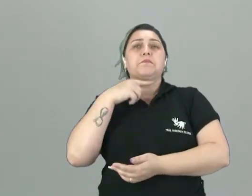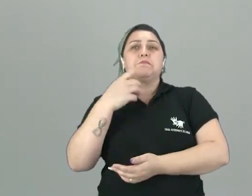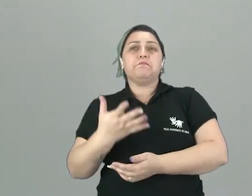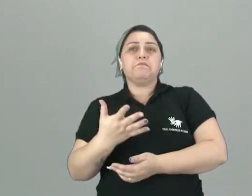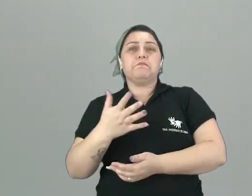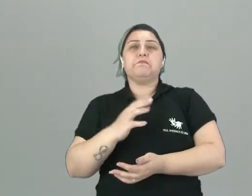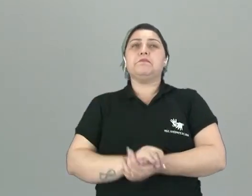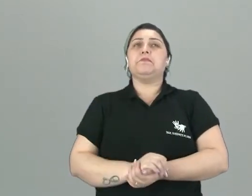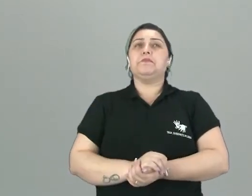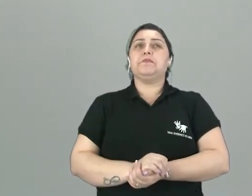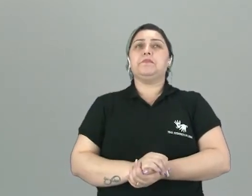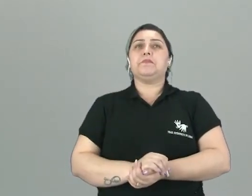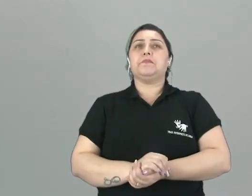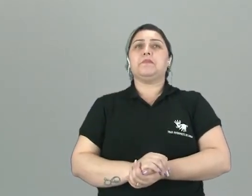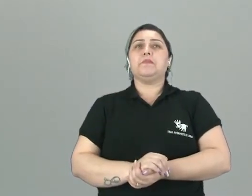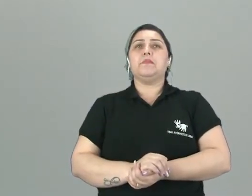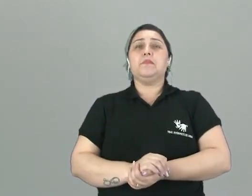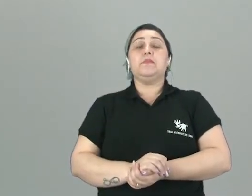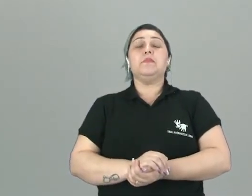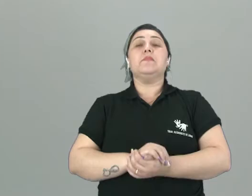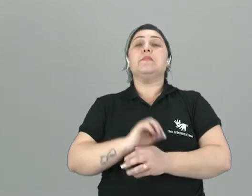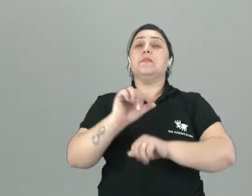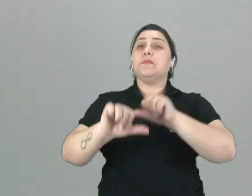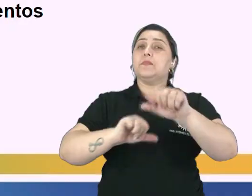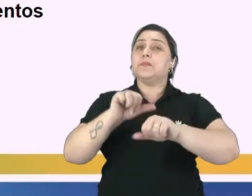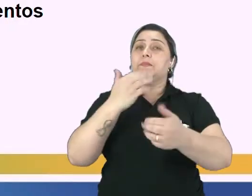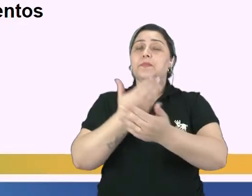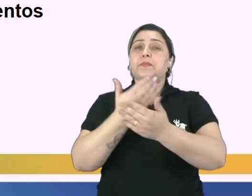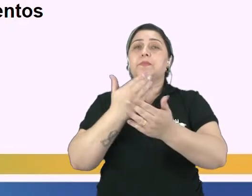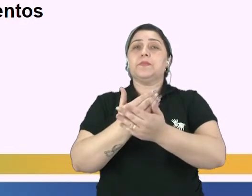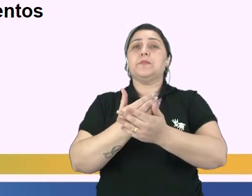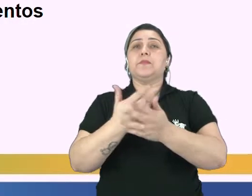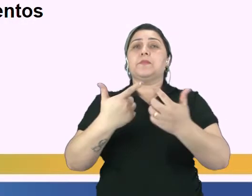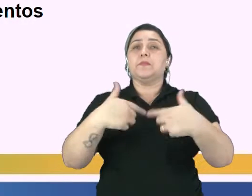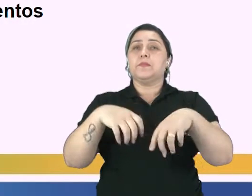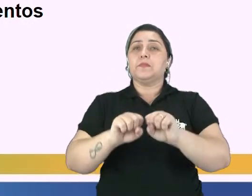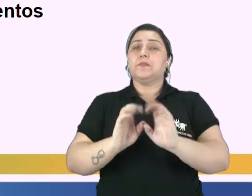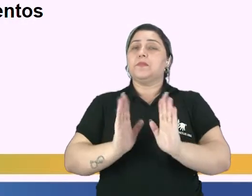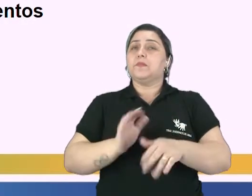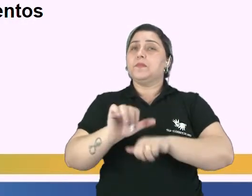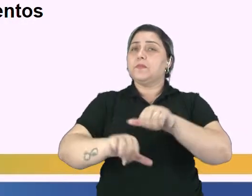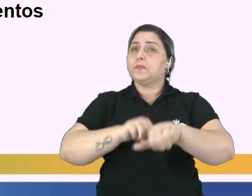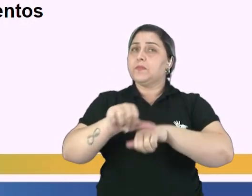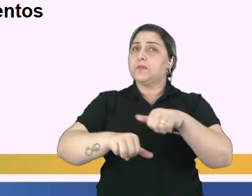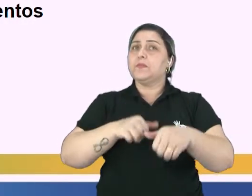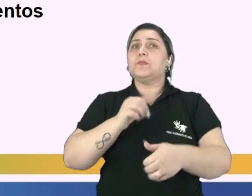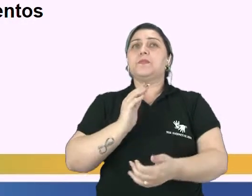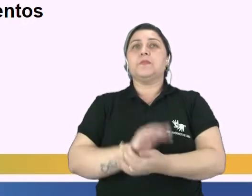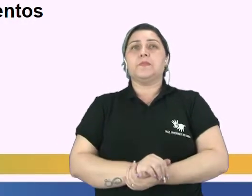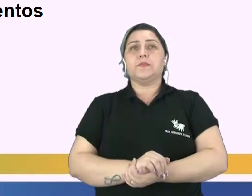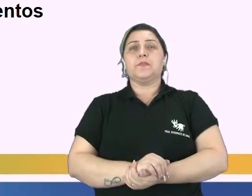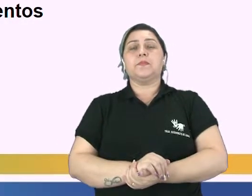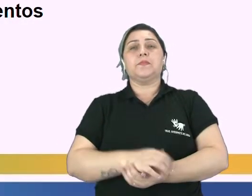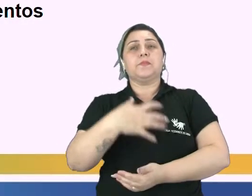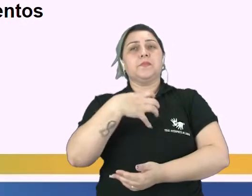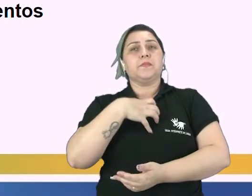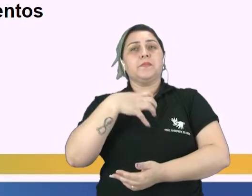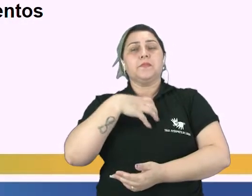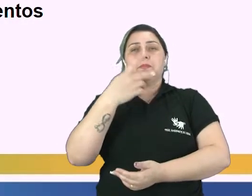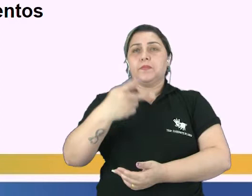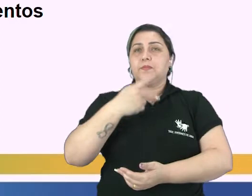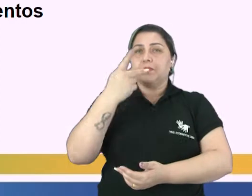mesmo? Quando estudamos sobre as variações linguísticas, nós já estudamos sobre as variações, as várias formas de